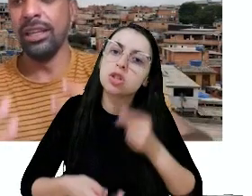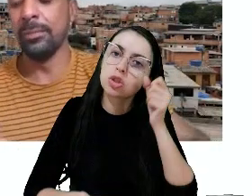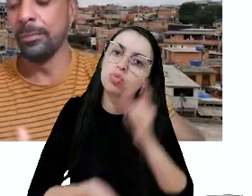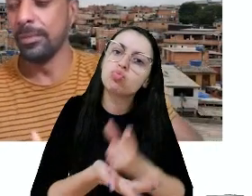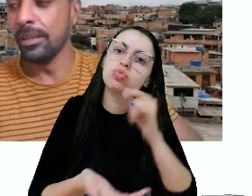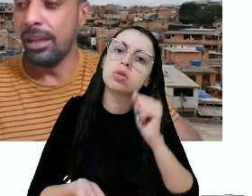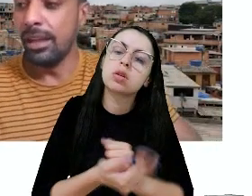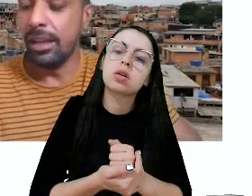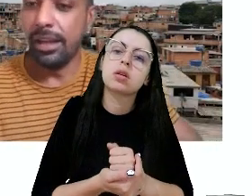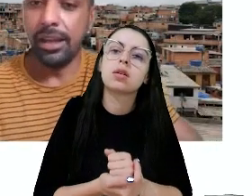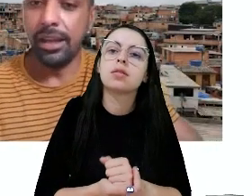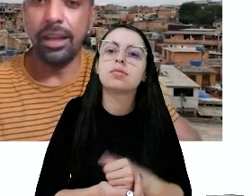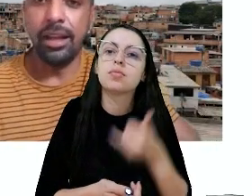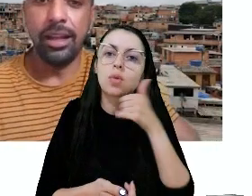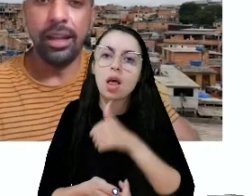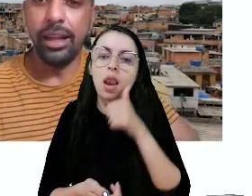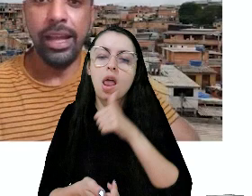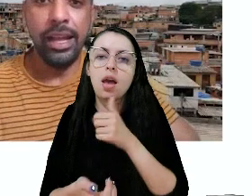então a gente tem...